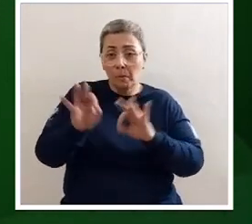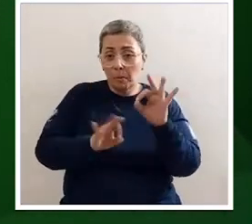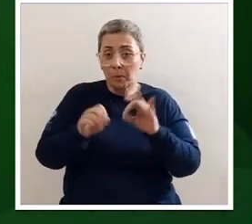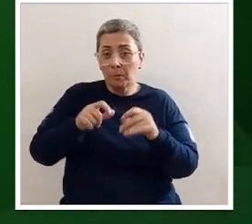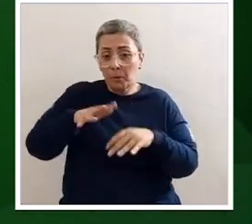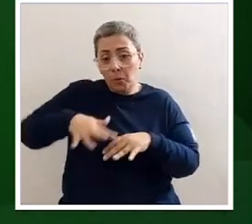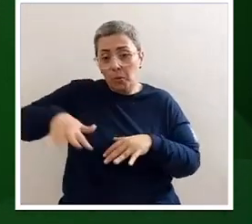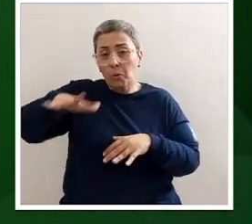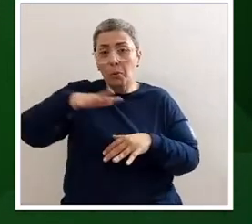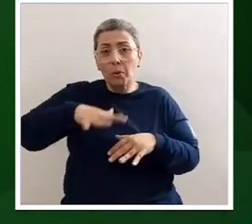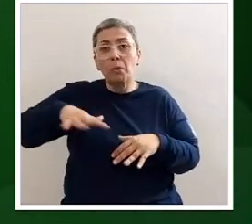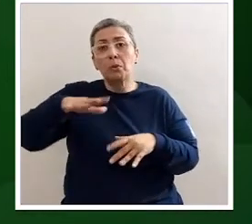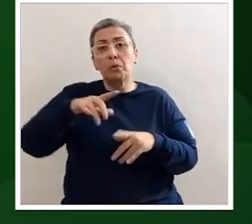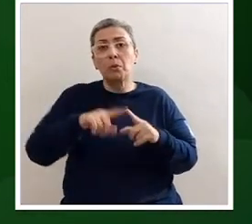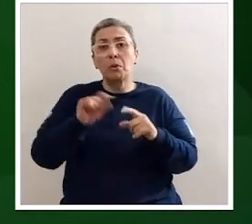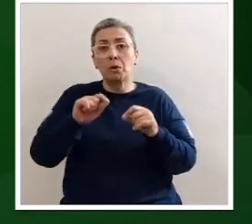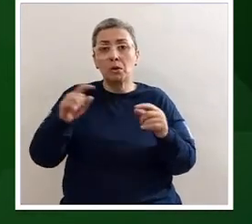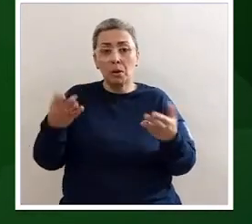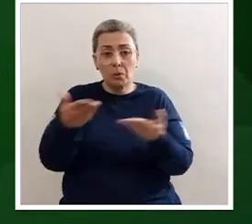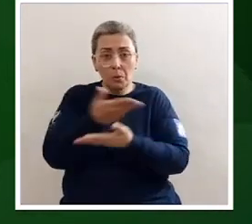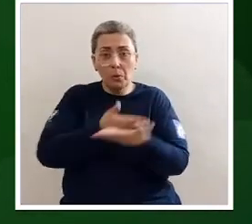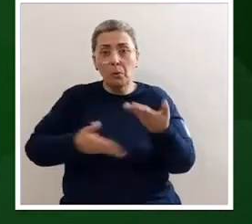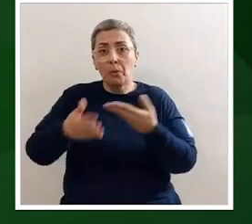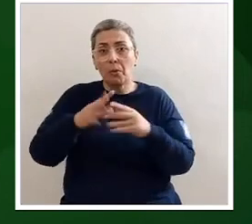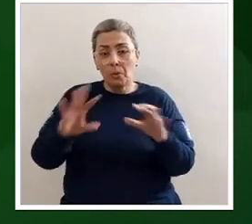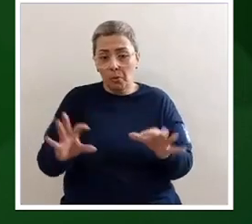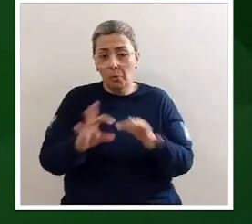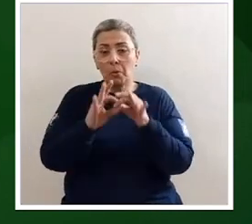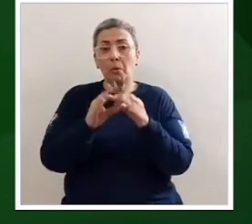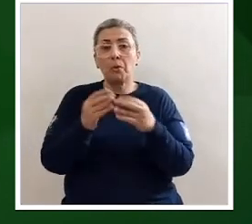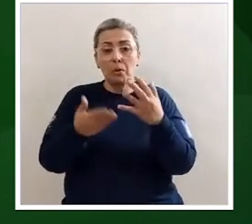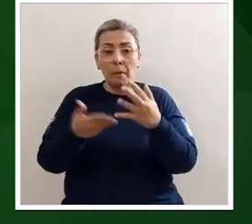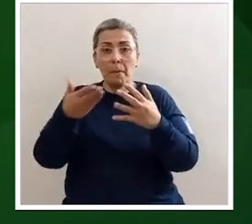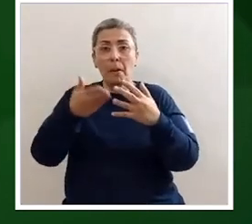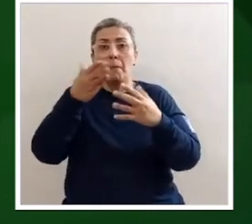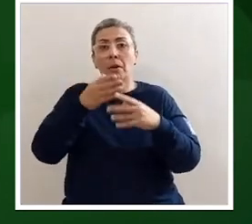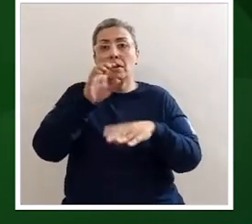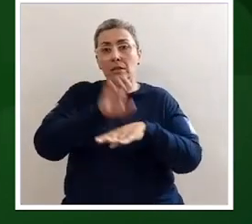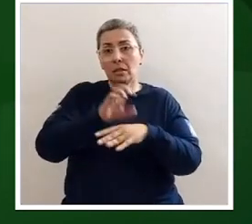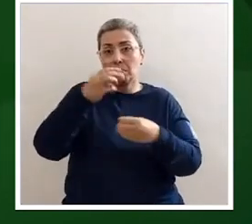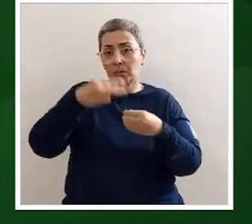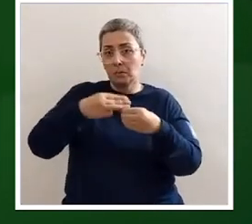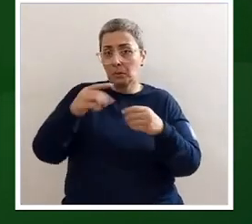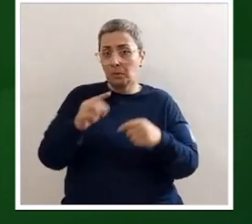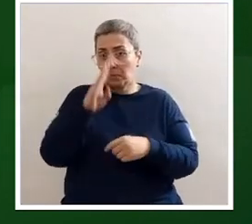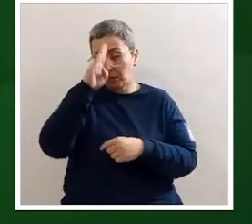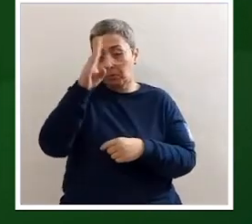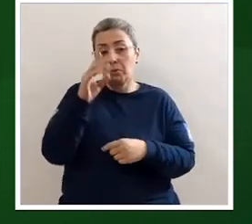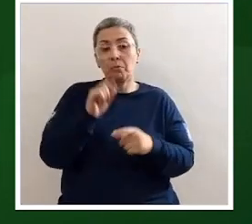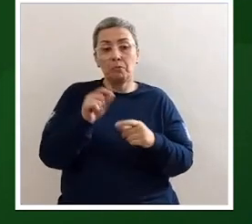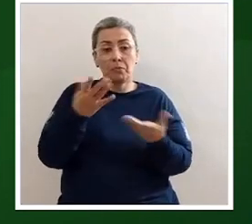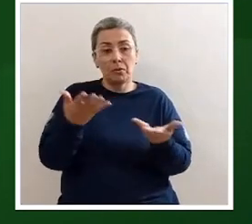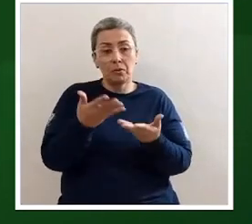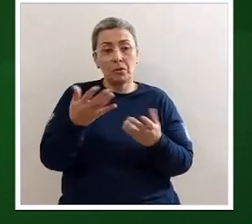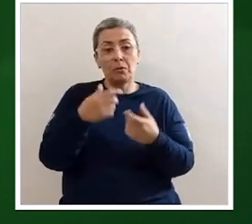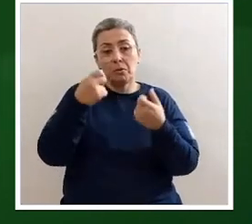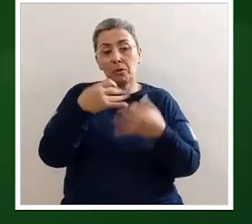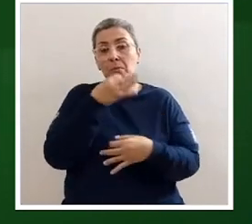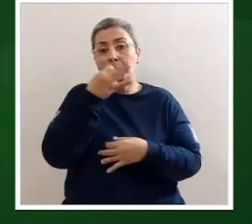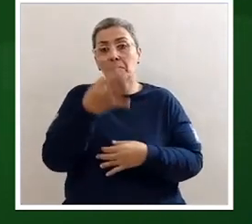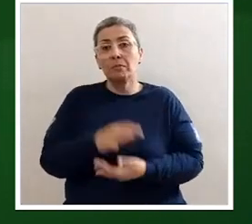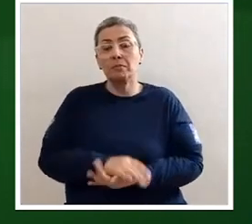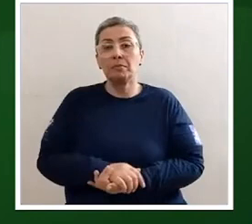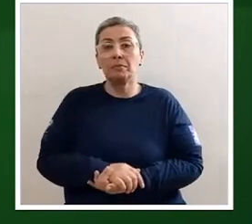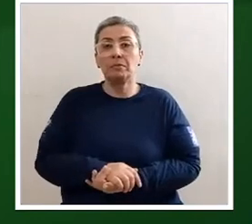Regional e integrado entre as esferas de governo principalmente estadual e municipal tá aí para você comentar